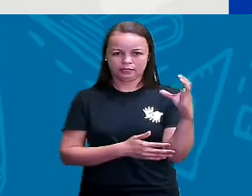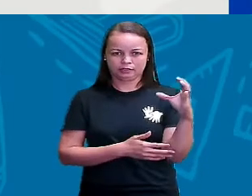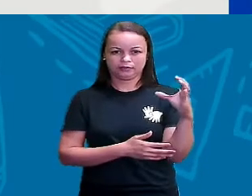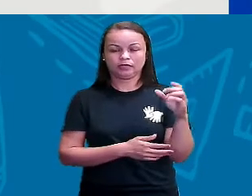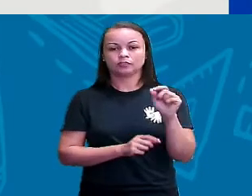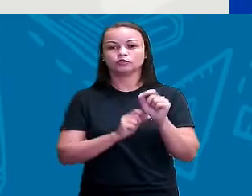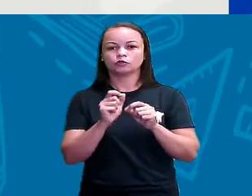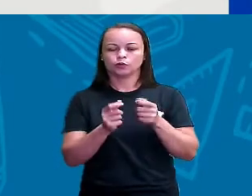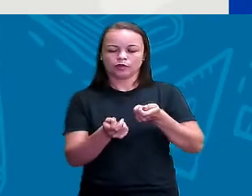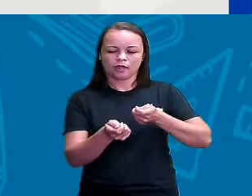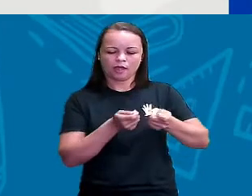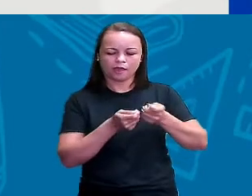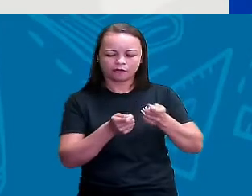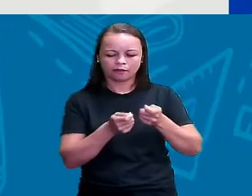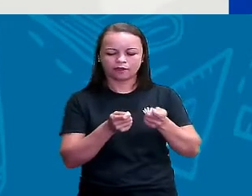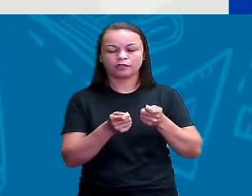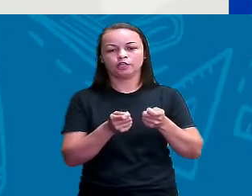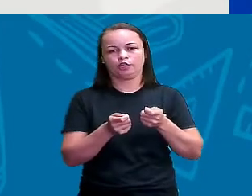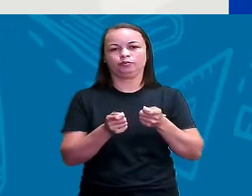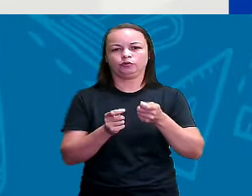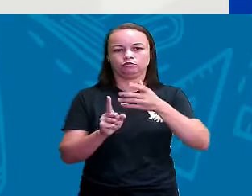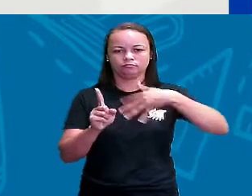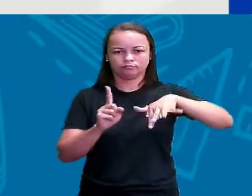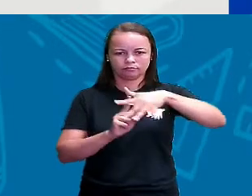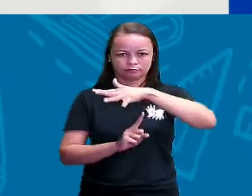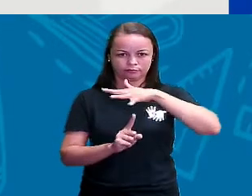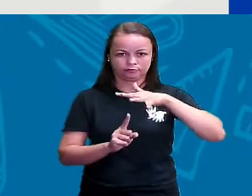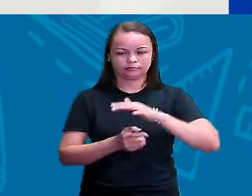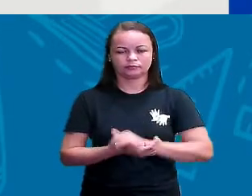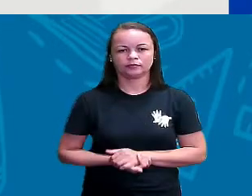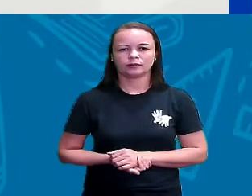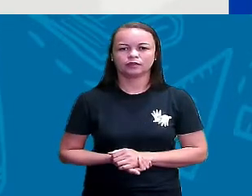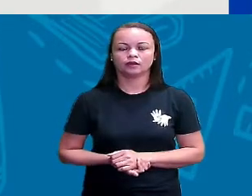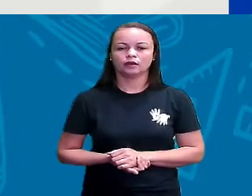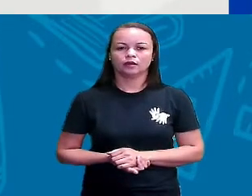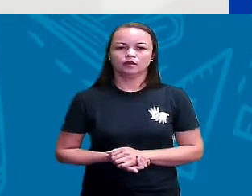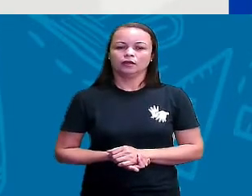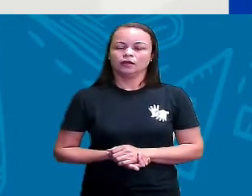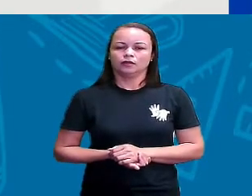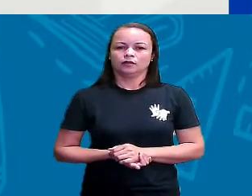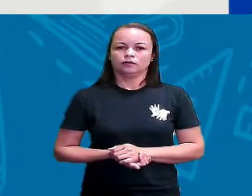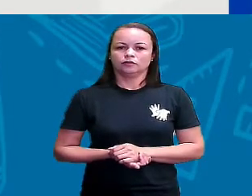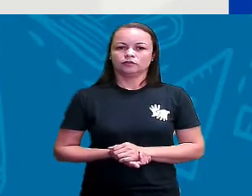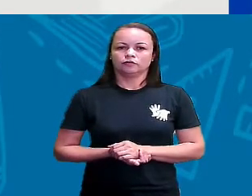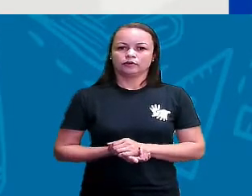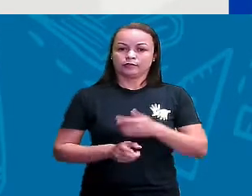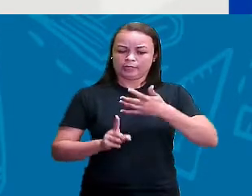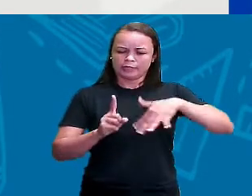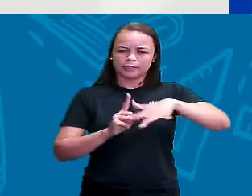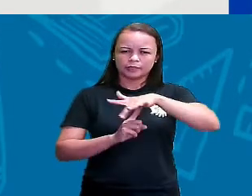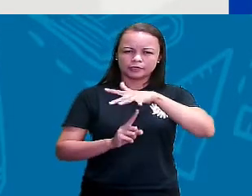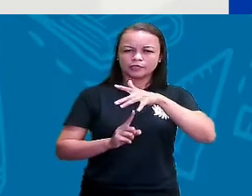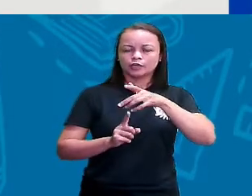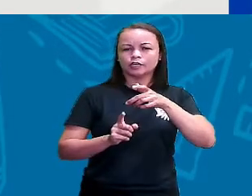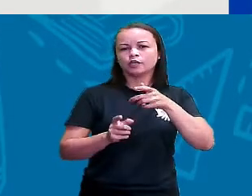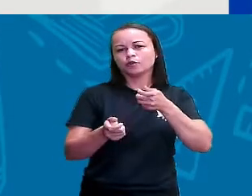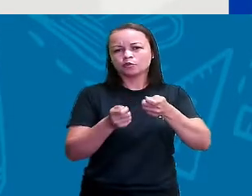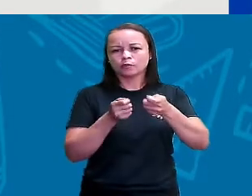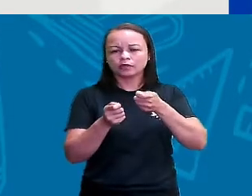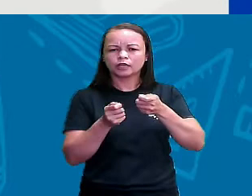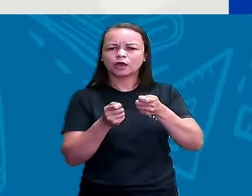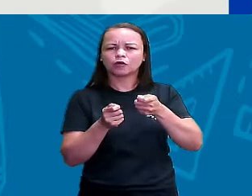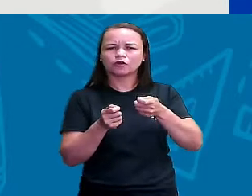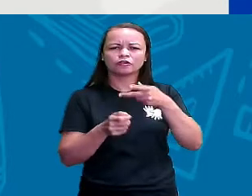sobre equilíbrio ambiental. Quando a gente fala de equilíbrio ambiental, ou seja, a palavra